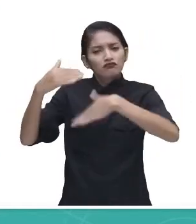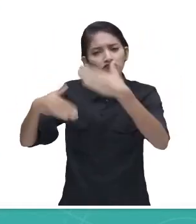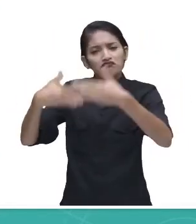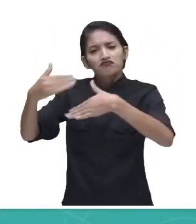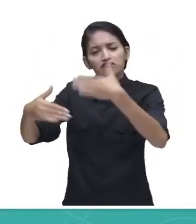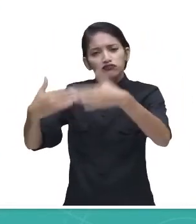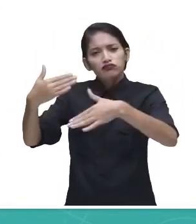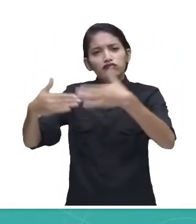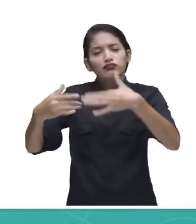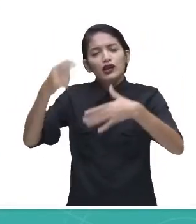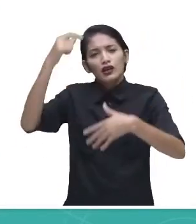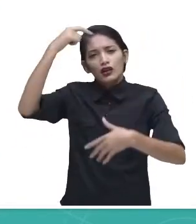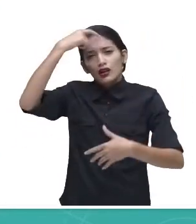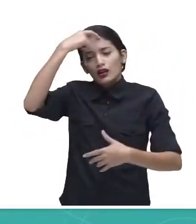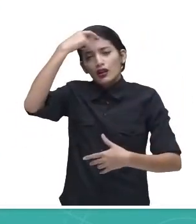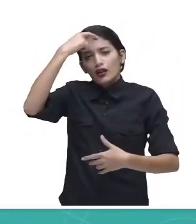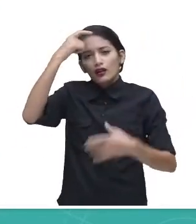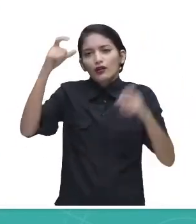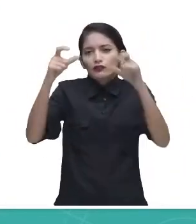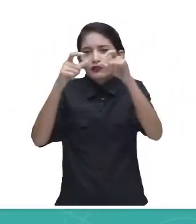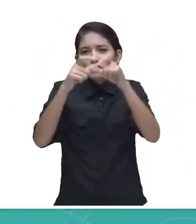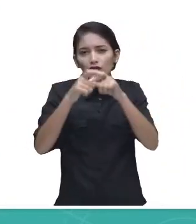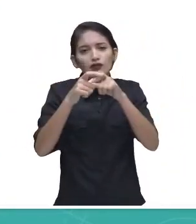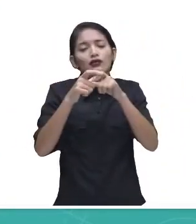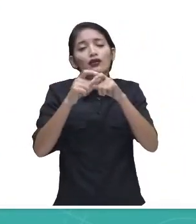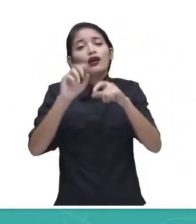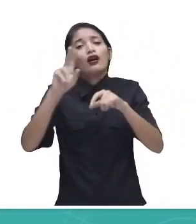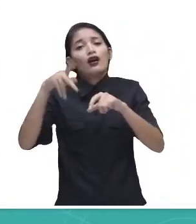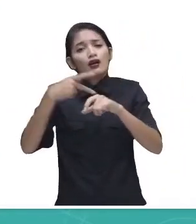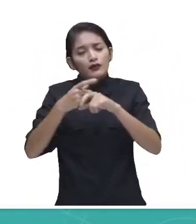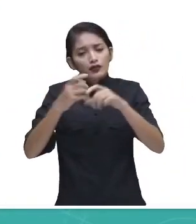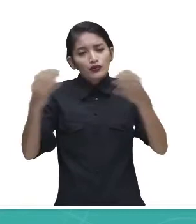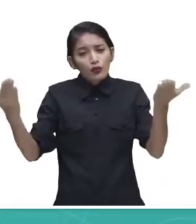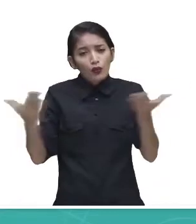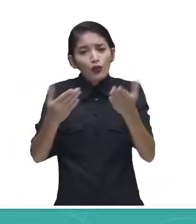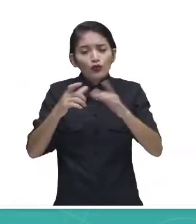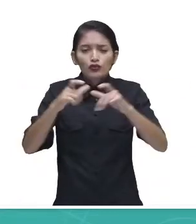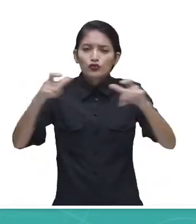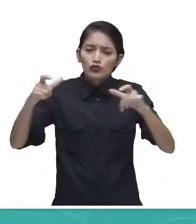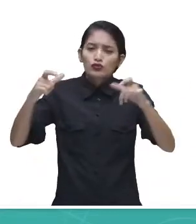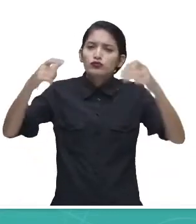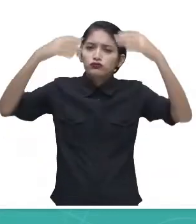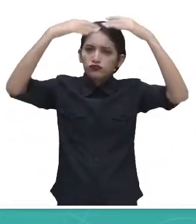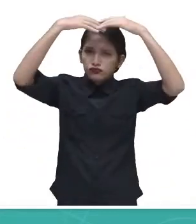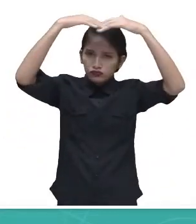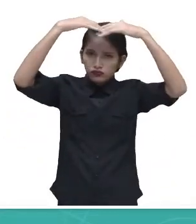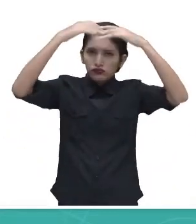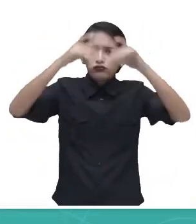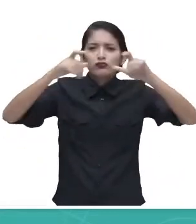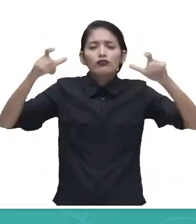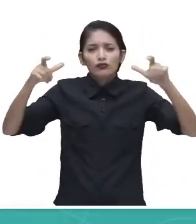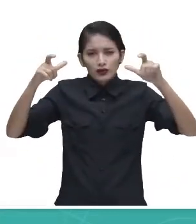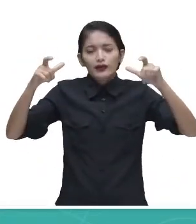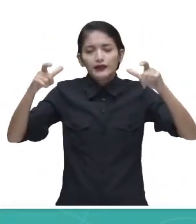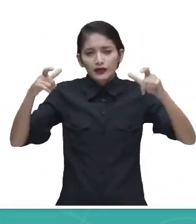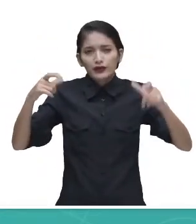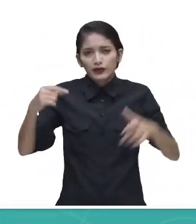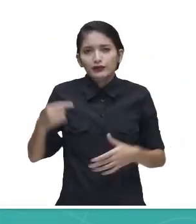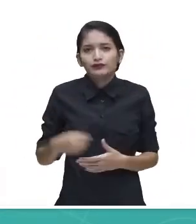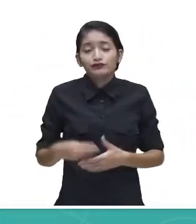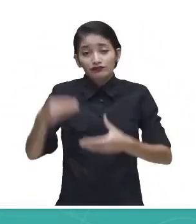volume cerebral era menor. E aí, hoje, né, nós temos um volume cerebral maior na nossa